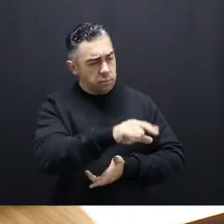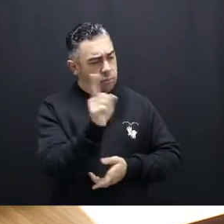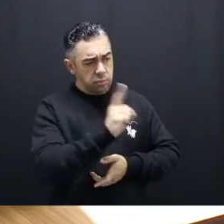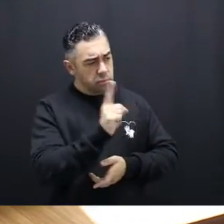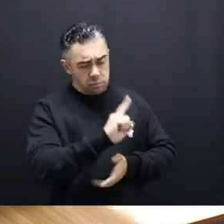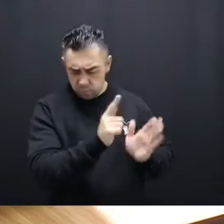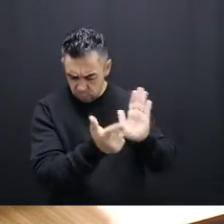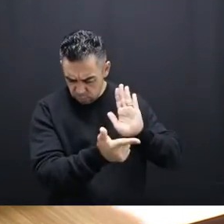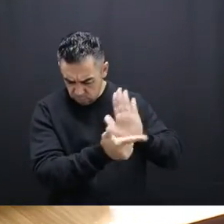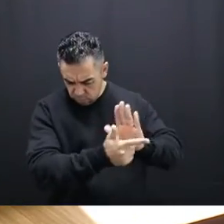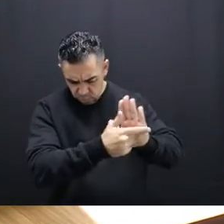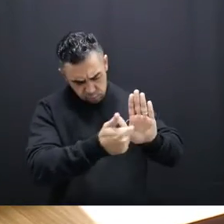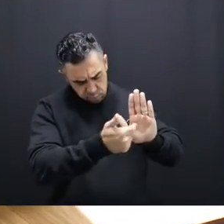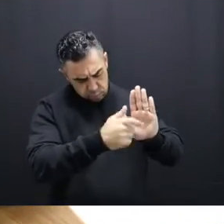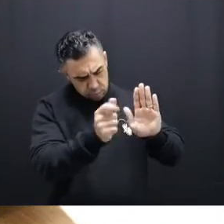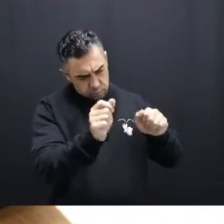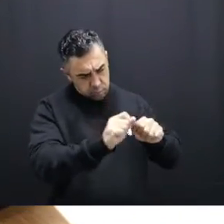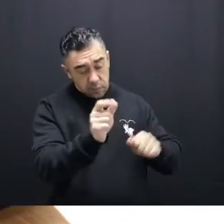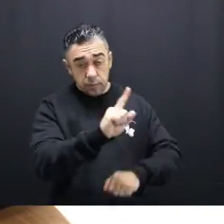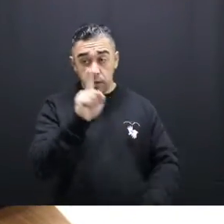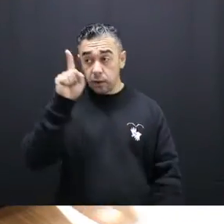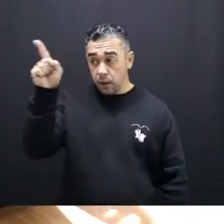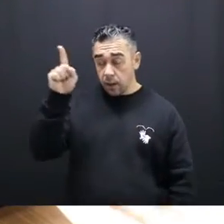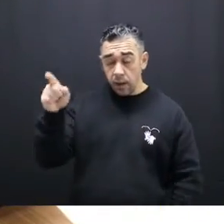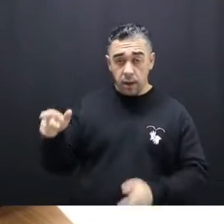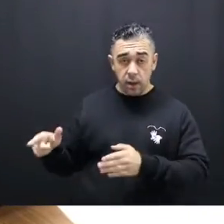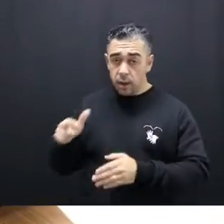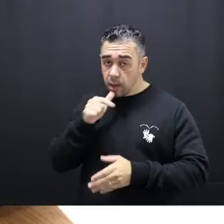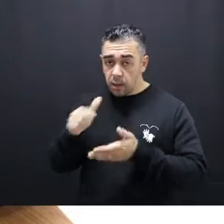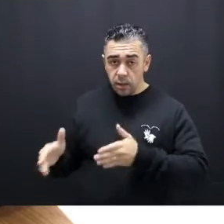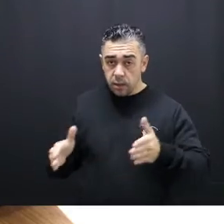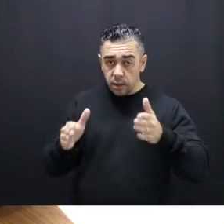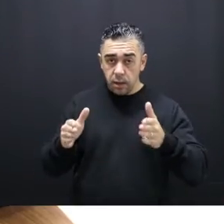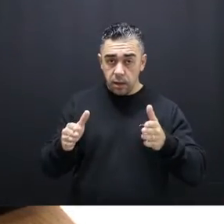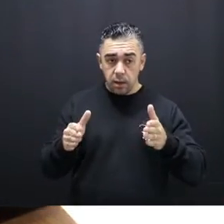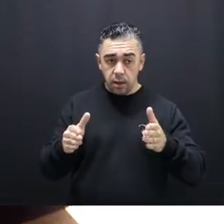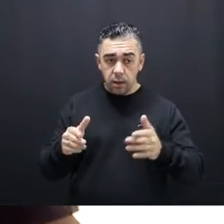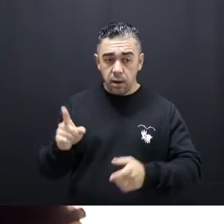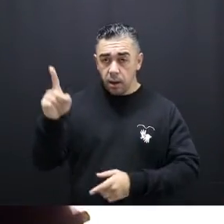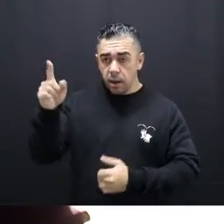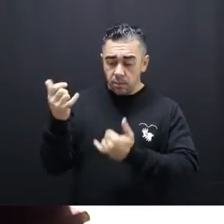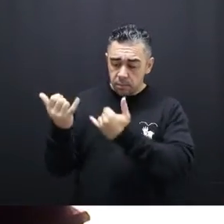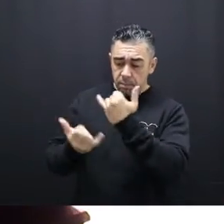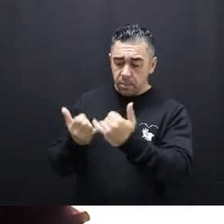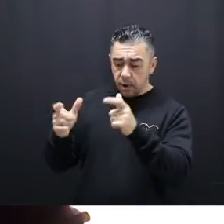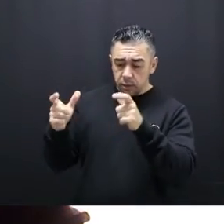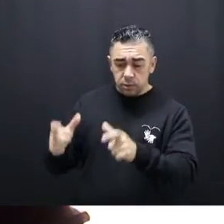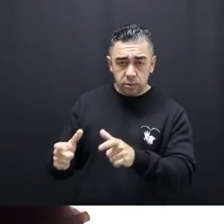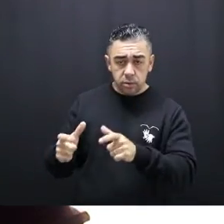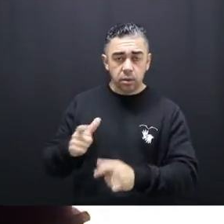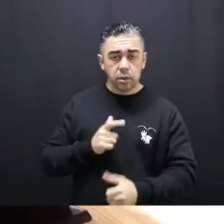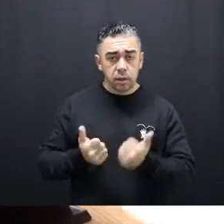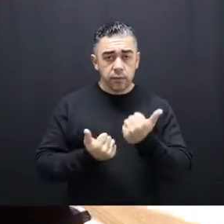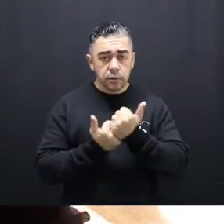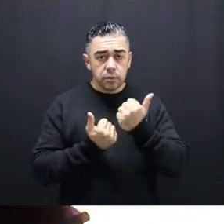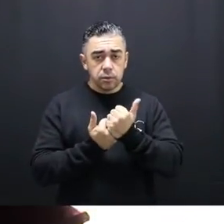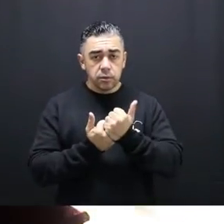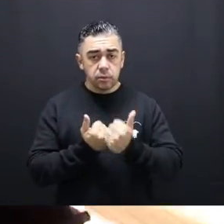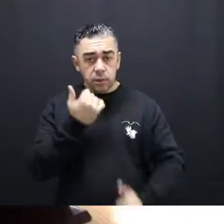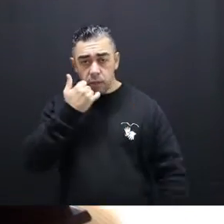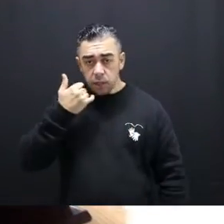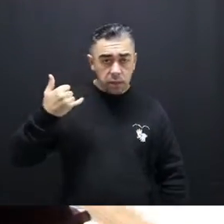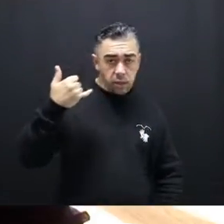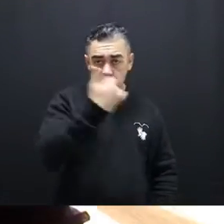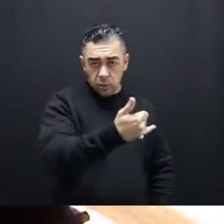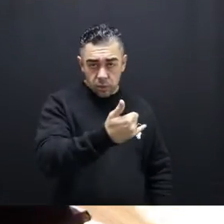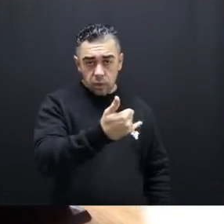sair do Papel aconteceu comigo minha Riacho Doce acho que eu ia ficar um parquinho para as crianças lá teve um assessor de vereador que ligou para você